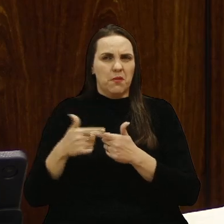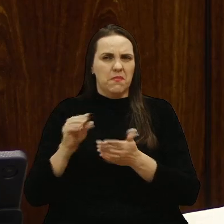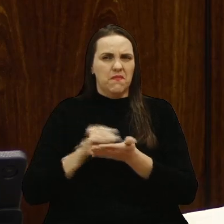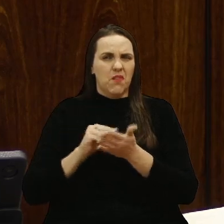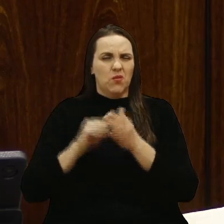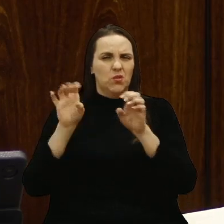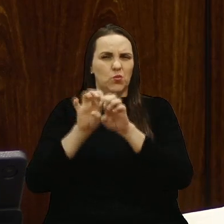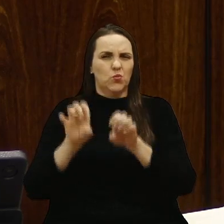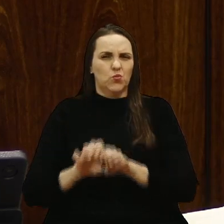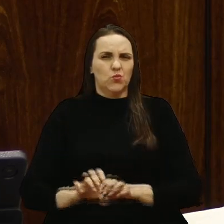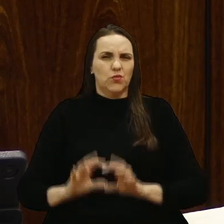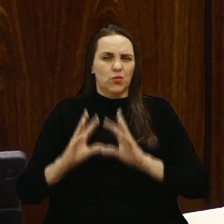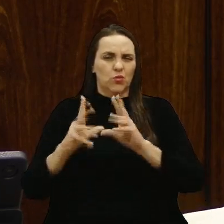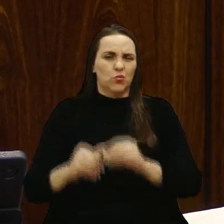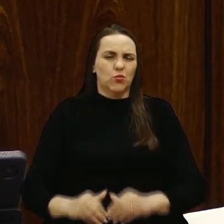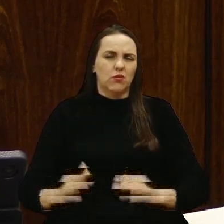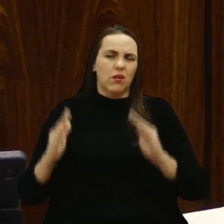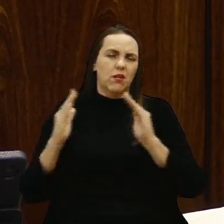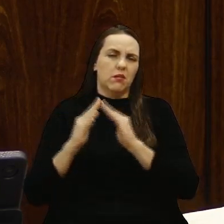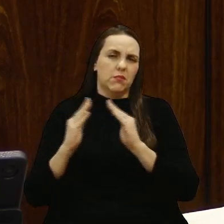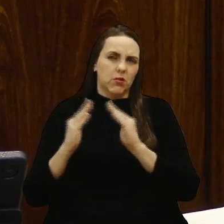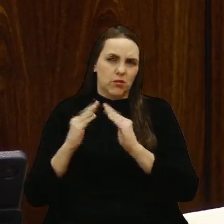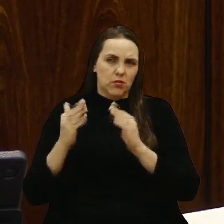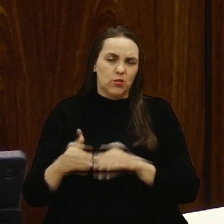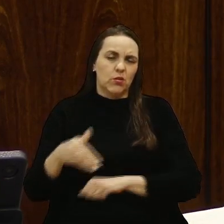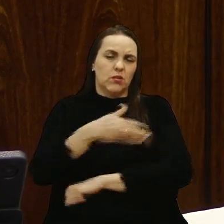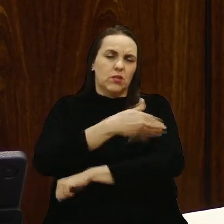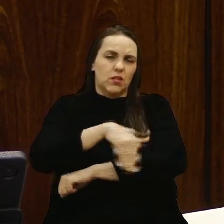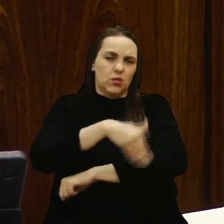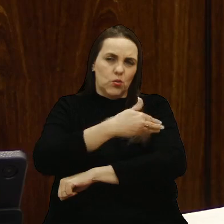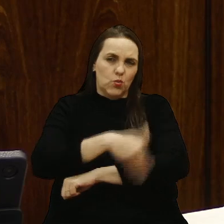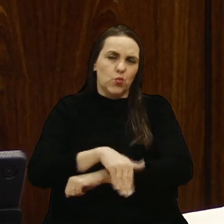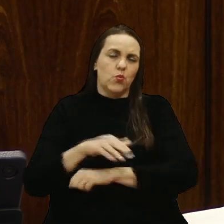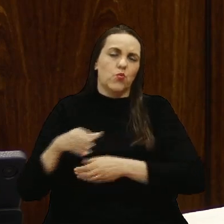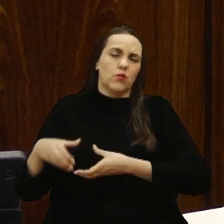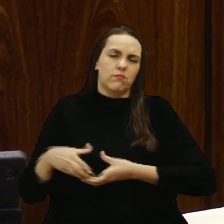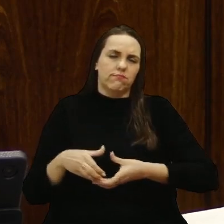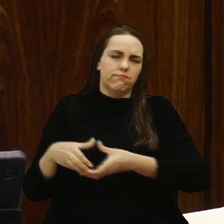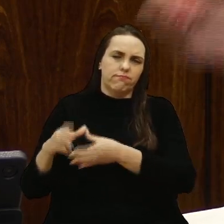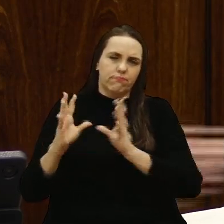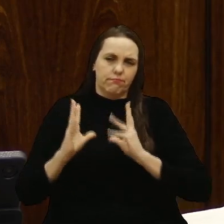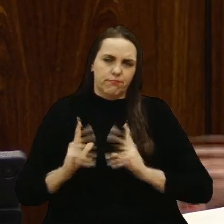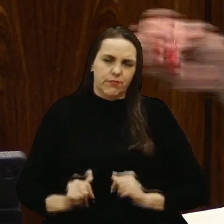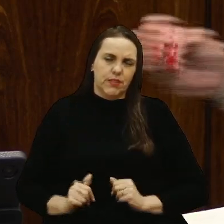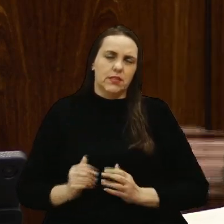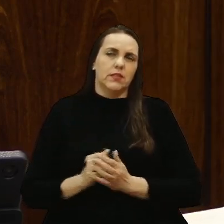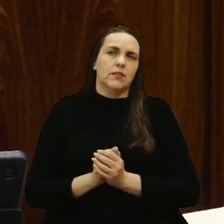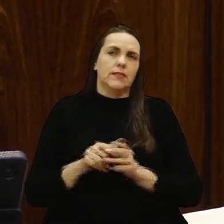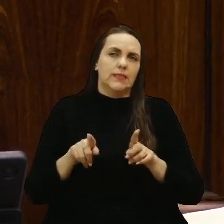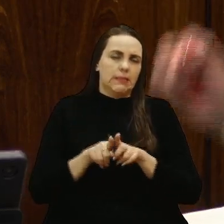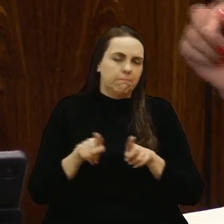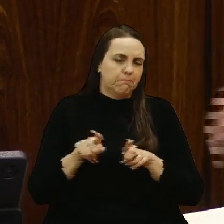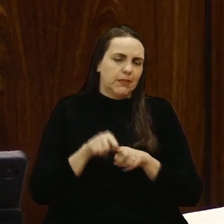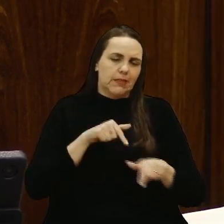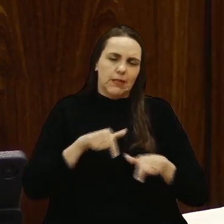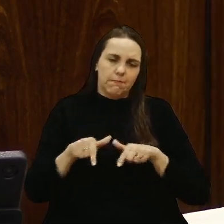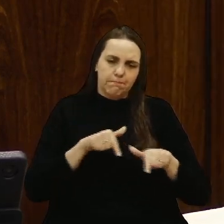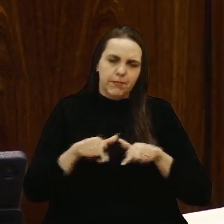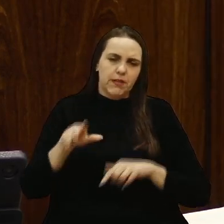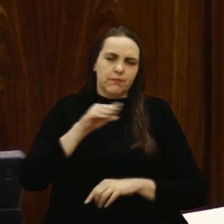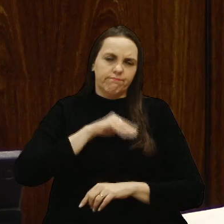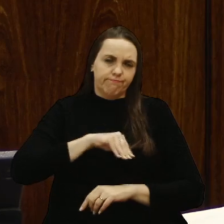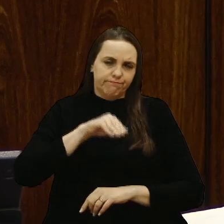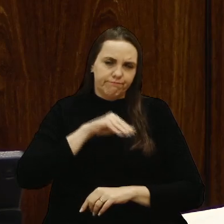as questões, habitacionais, nas ruas, no saneamento básico, na questão do trabalho e da renda que é